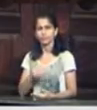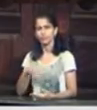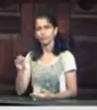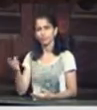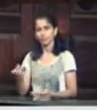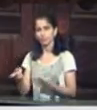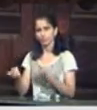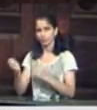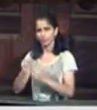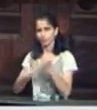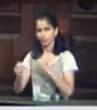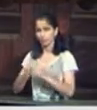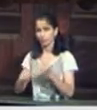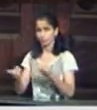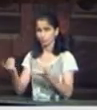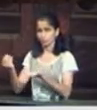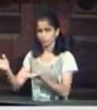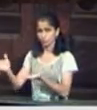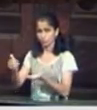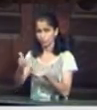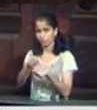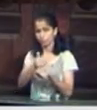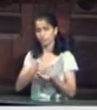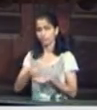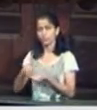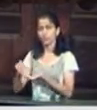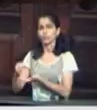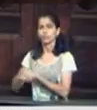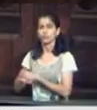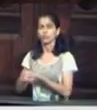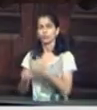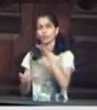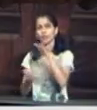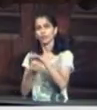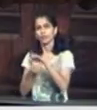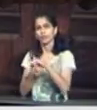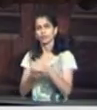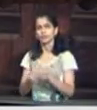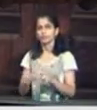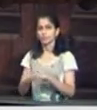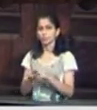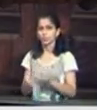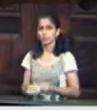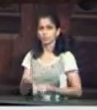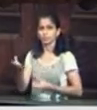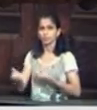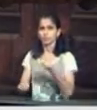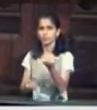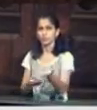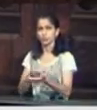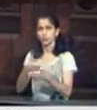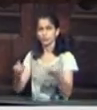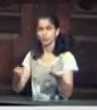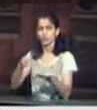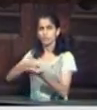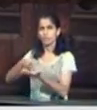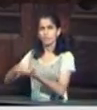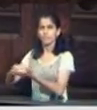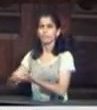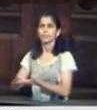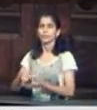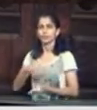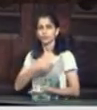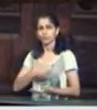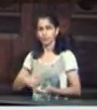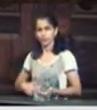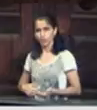receita corrente líquida como limite para aumento de gastos com pessoal. O governo reproduz aqui